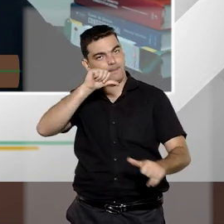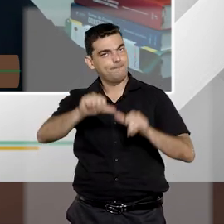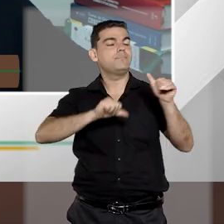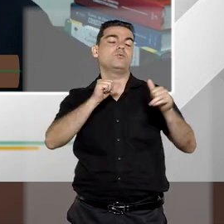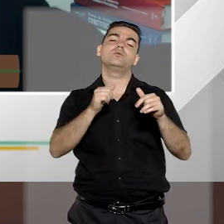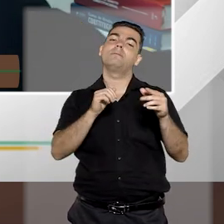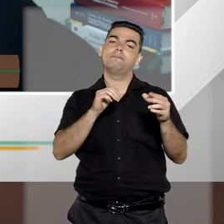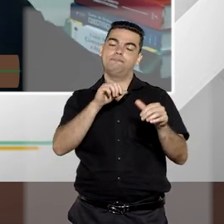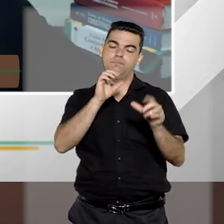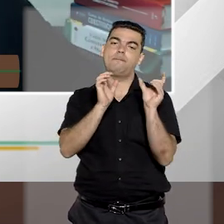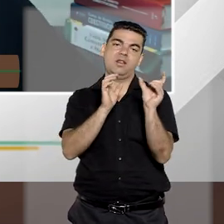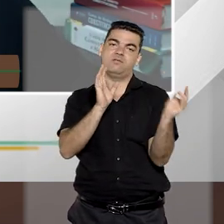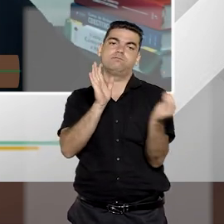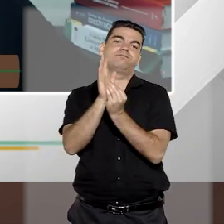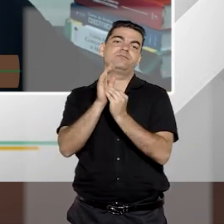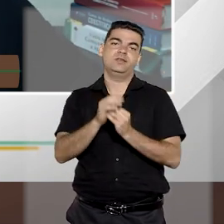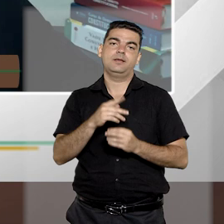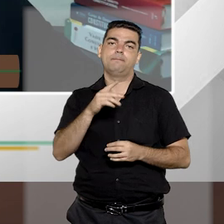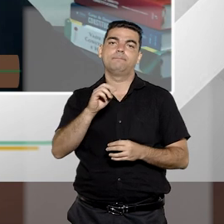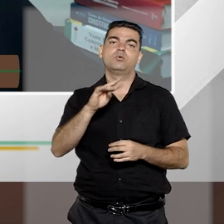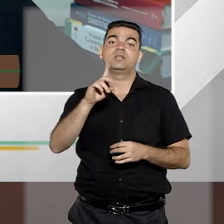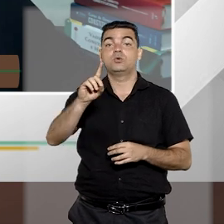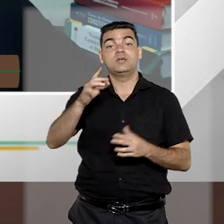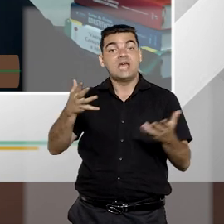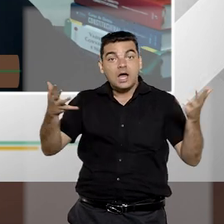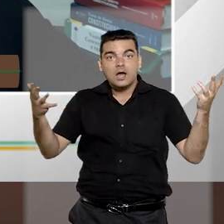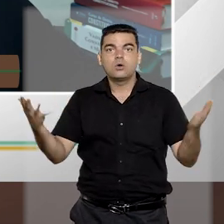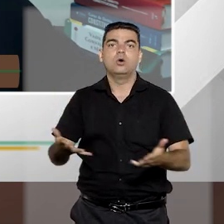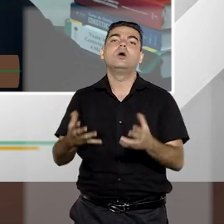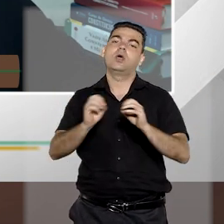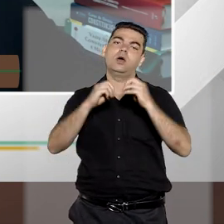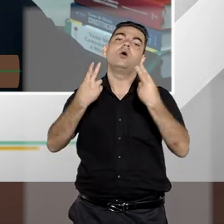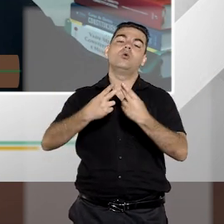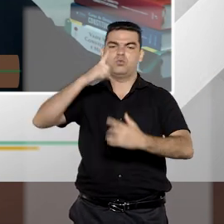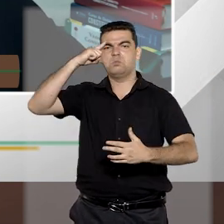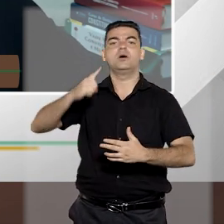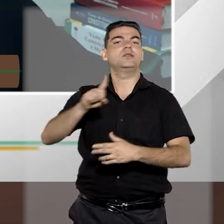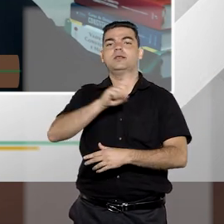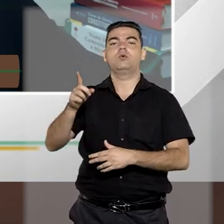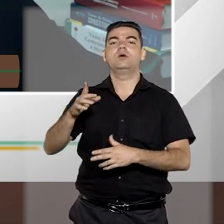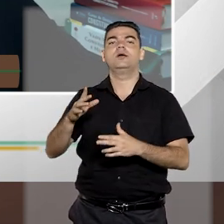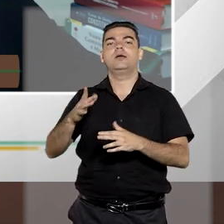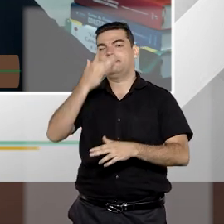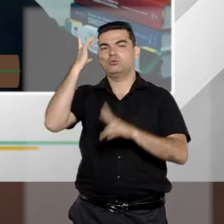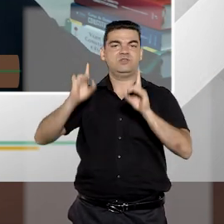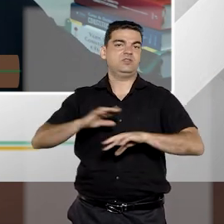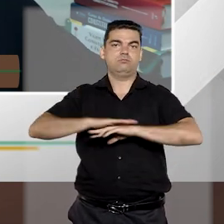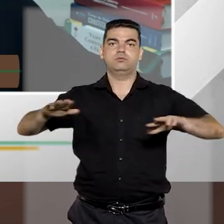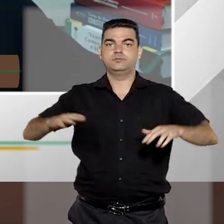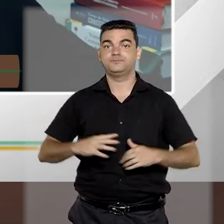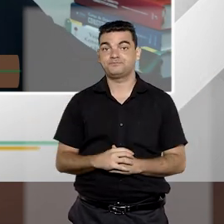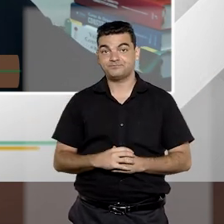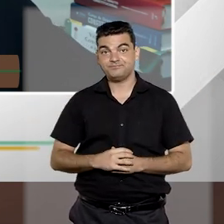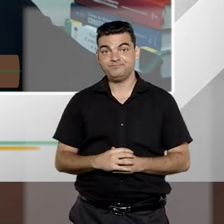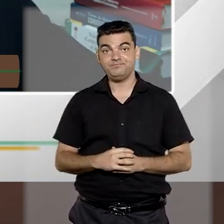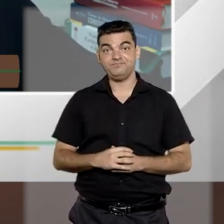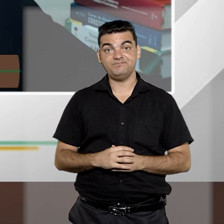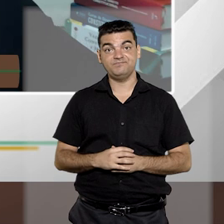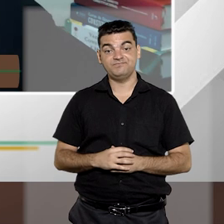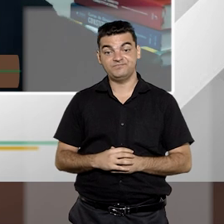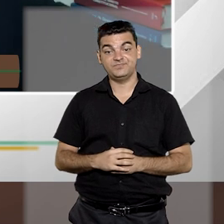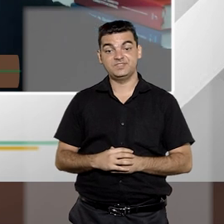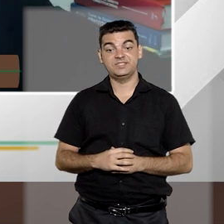portador, até encontrarmos ali, né, a Convenção Internacional da ONU sobre os Direitos das Pessoas com Deficiência, no qual